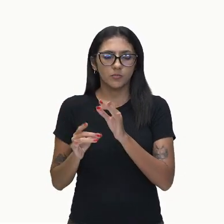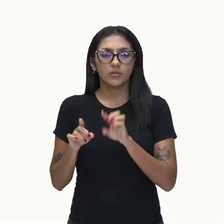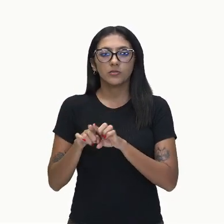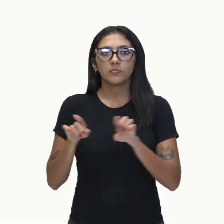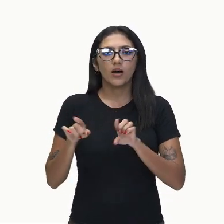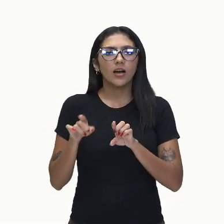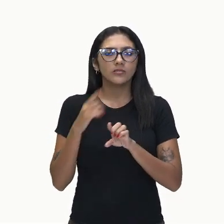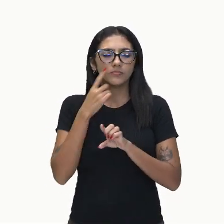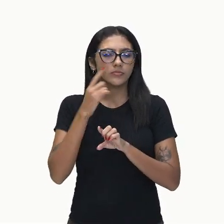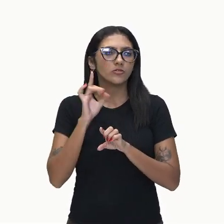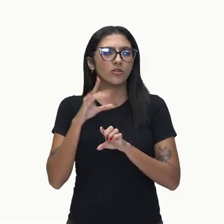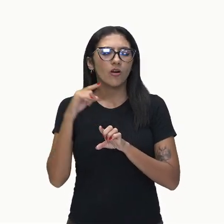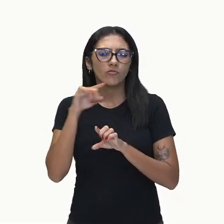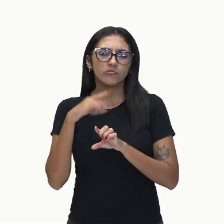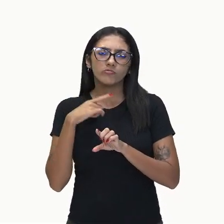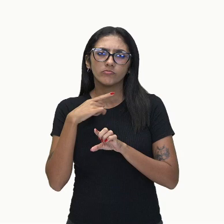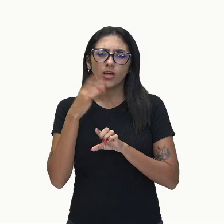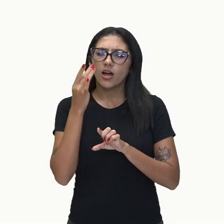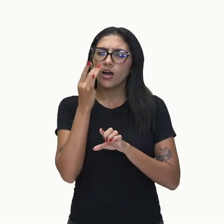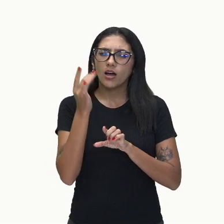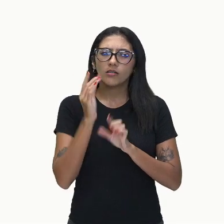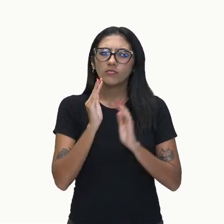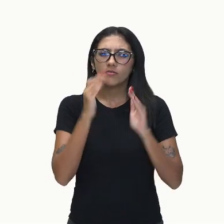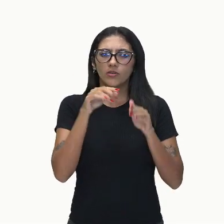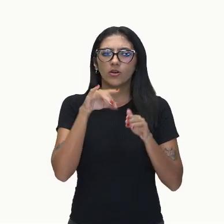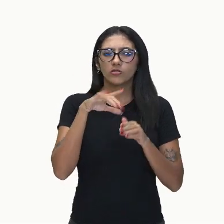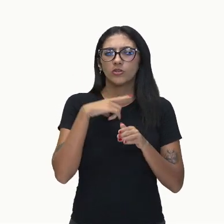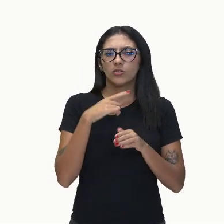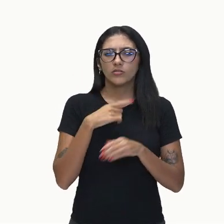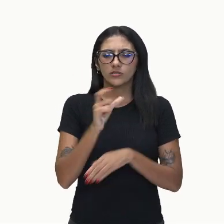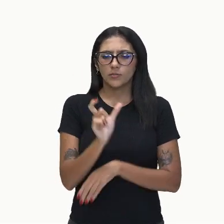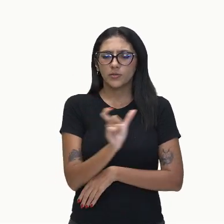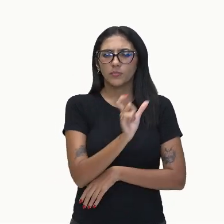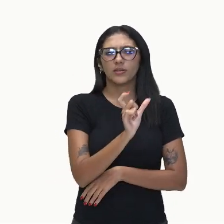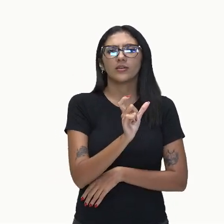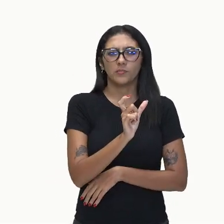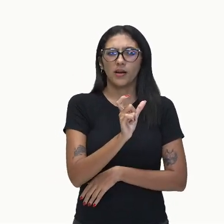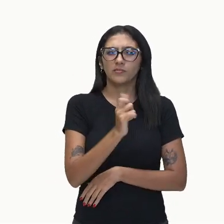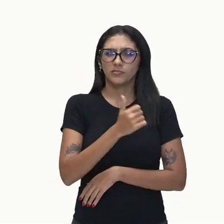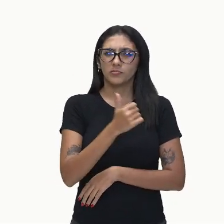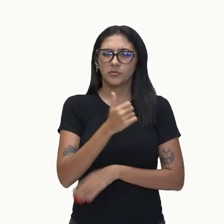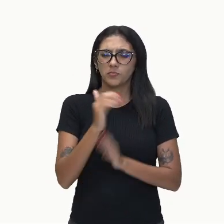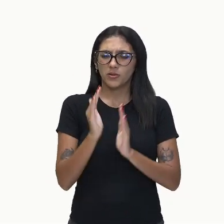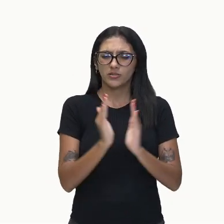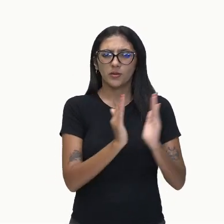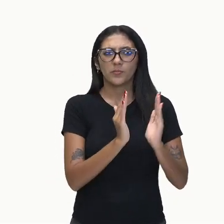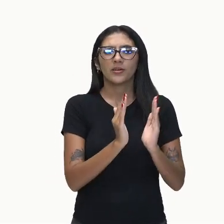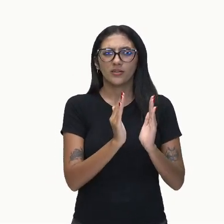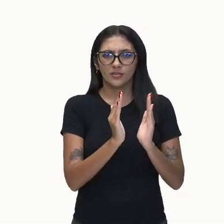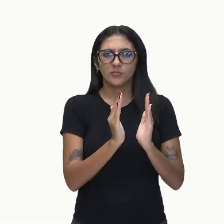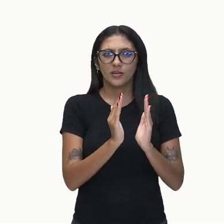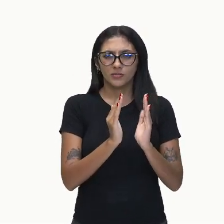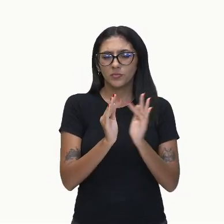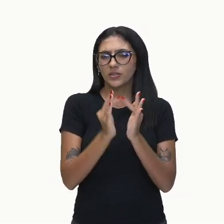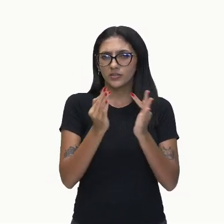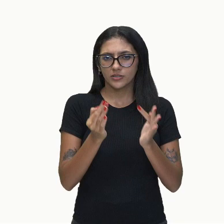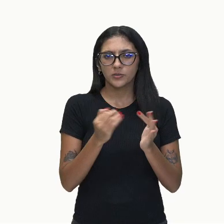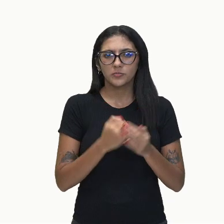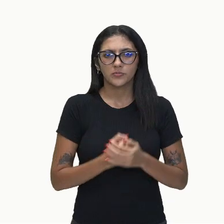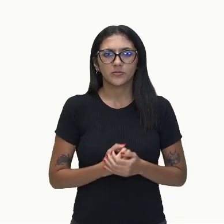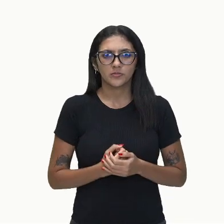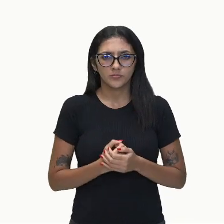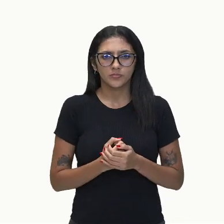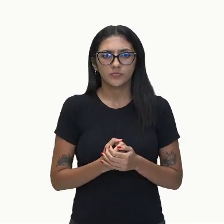enquanto eu quero que vocês se atenham somente a essa parte aqui, a essa leitura básica, tá? Log de